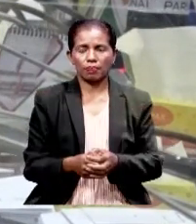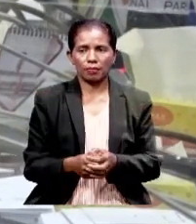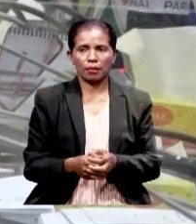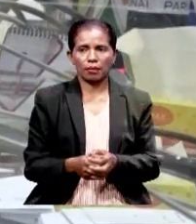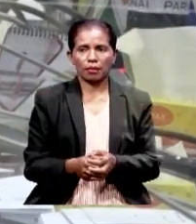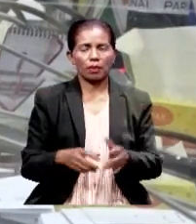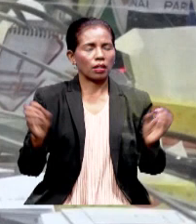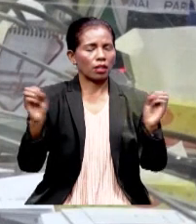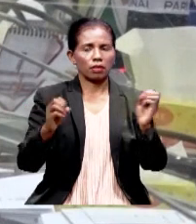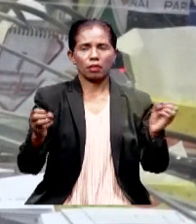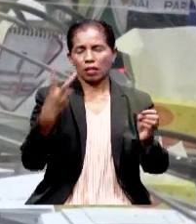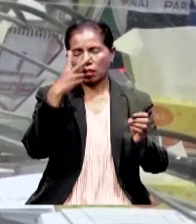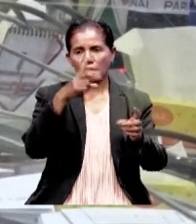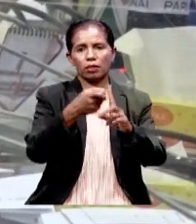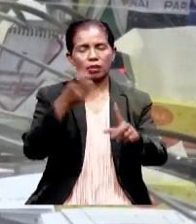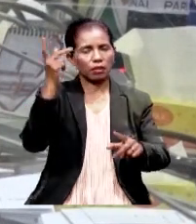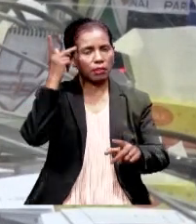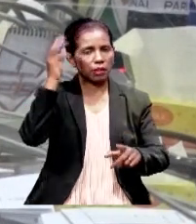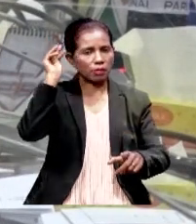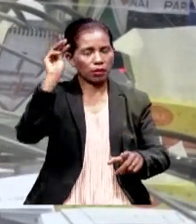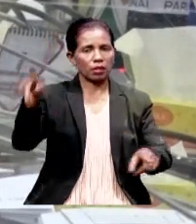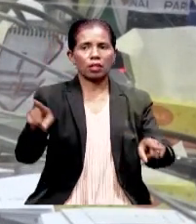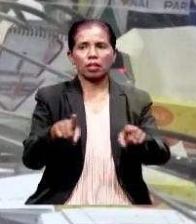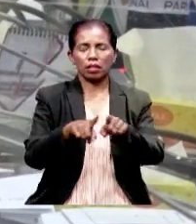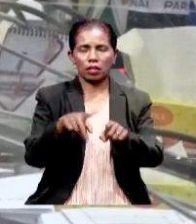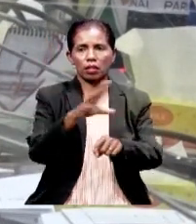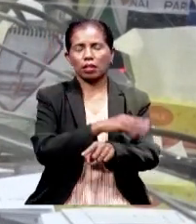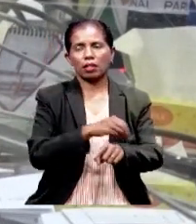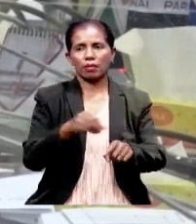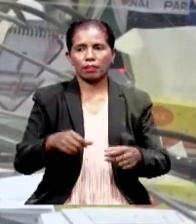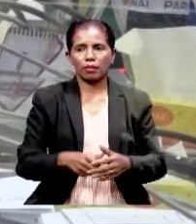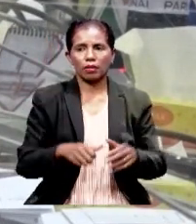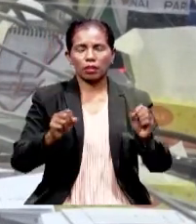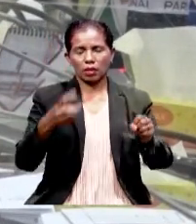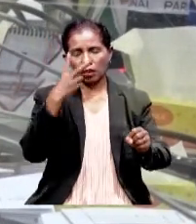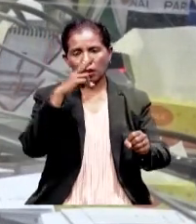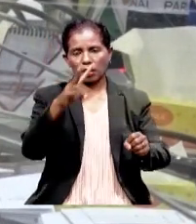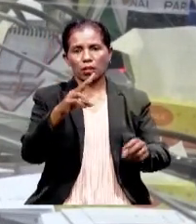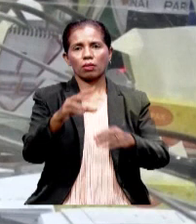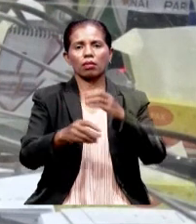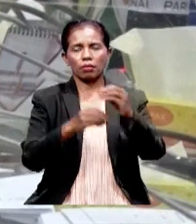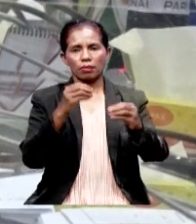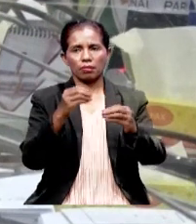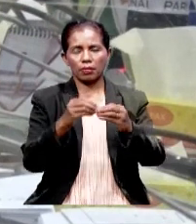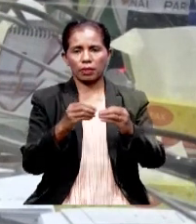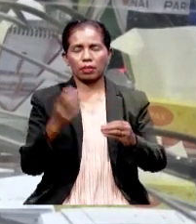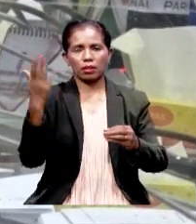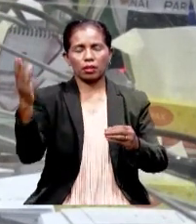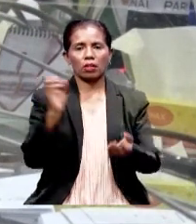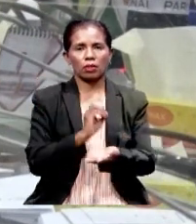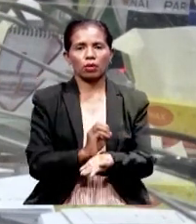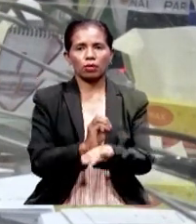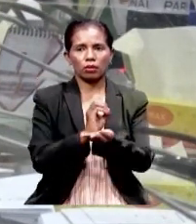nunemos la kontin kontrol husi primeiro ministro nudar naika nebe tem ke kontrola máximo iha arayoa.